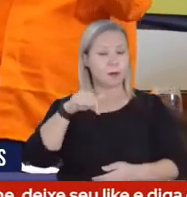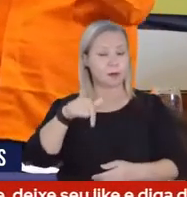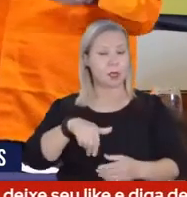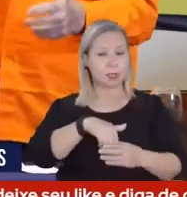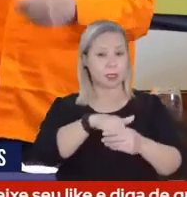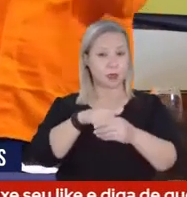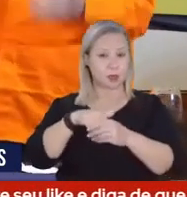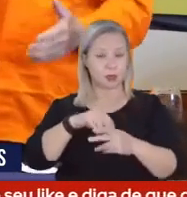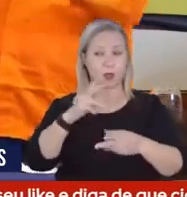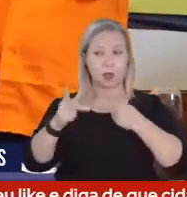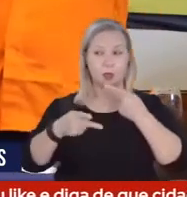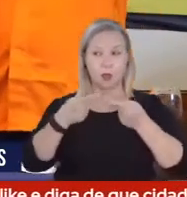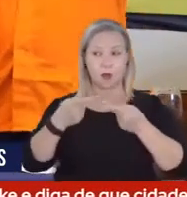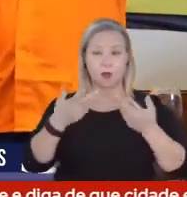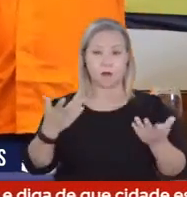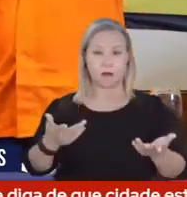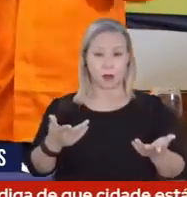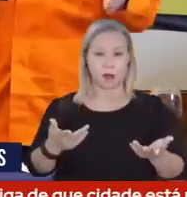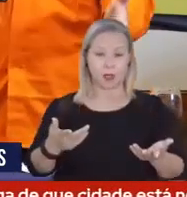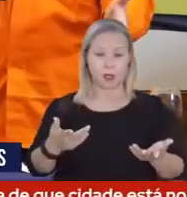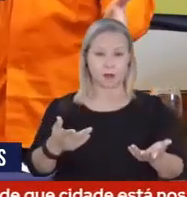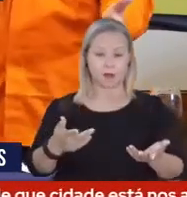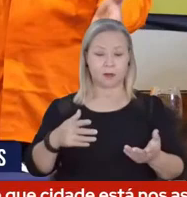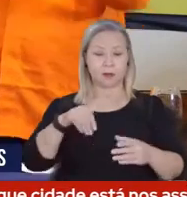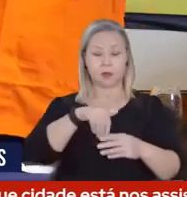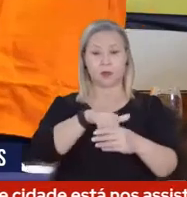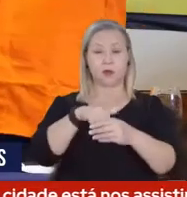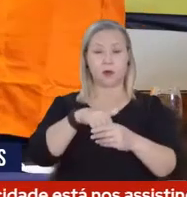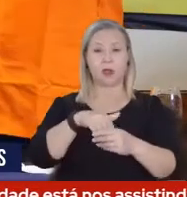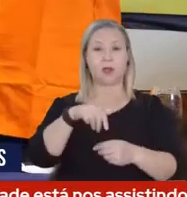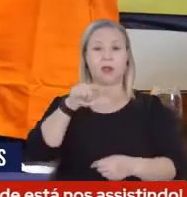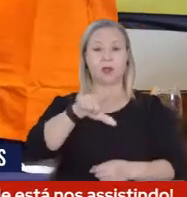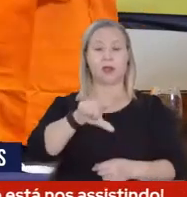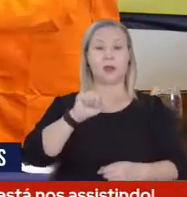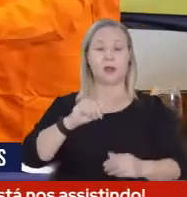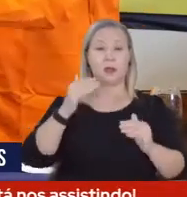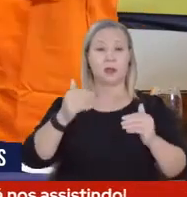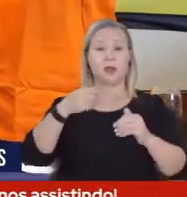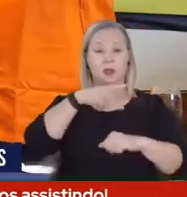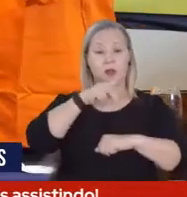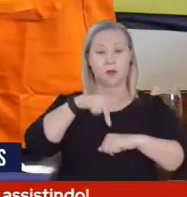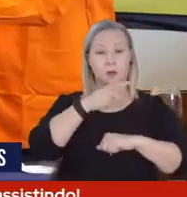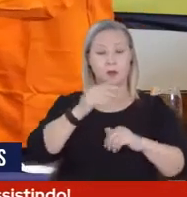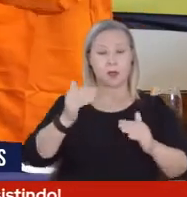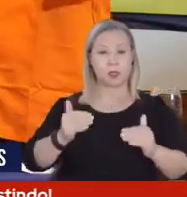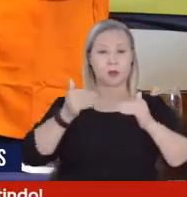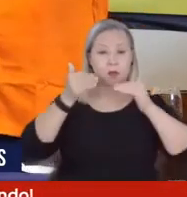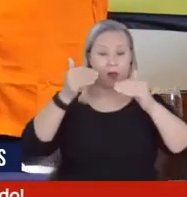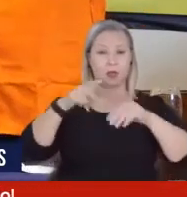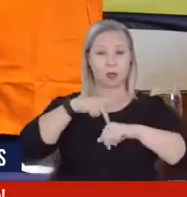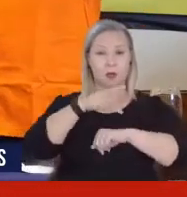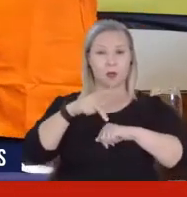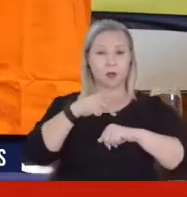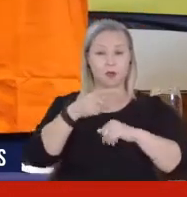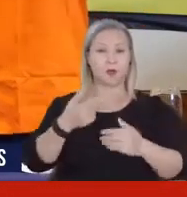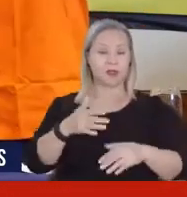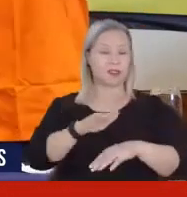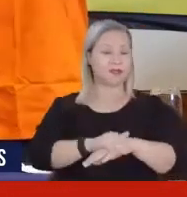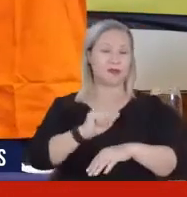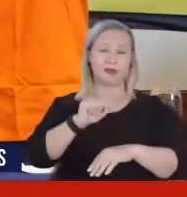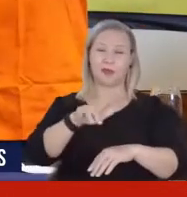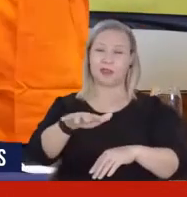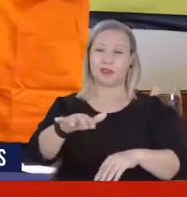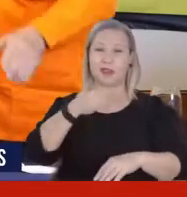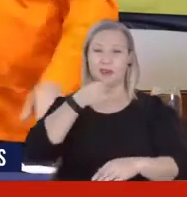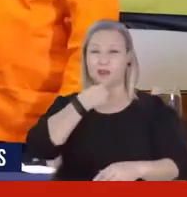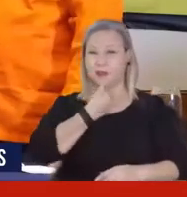duas opções de governo, escolheremos entre um país soberano e um país submisso e colonizado para as próximas